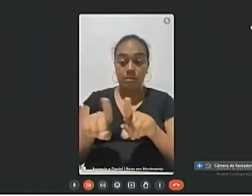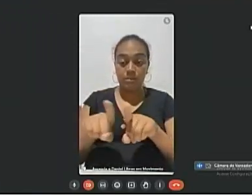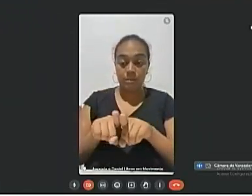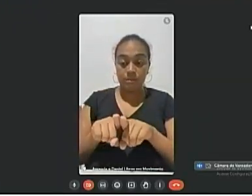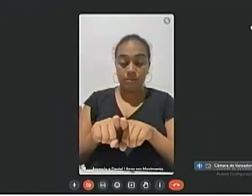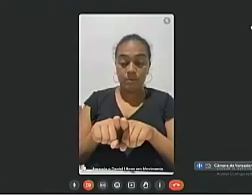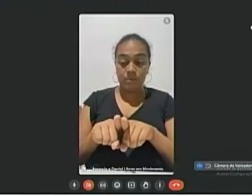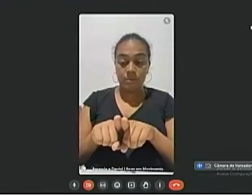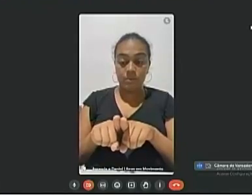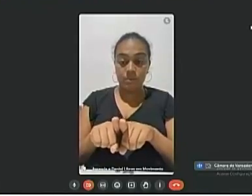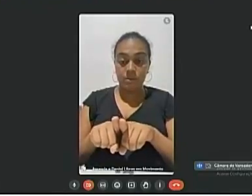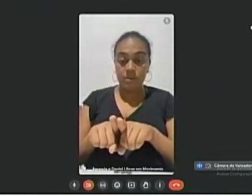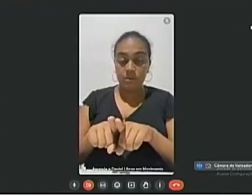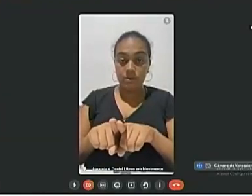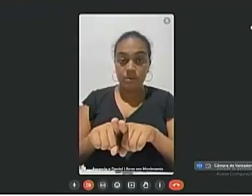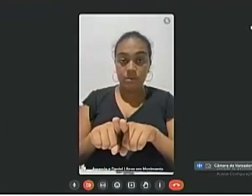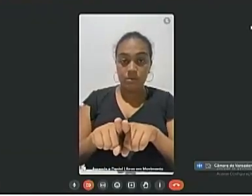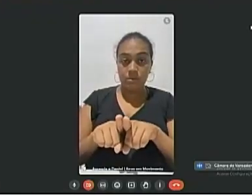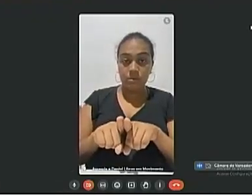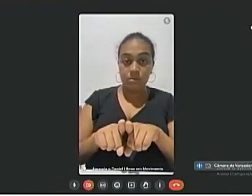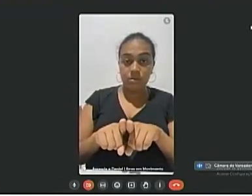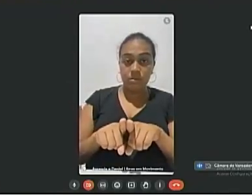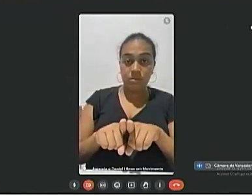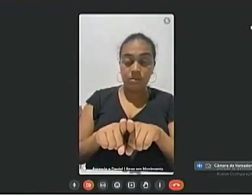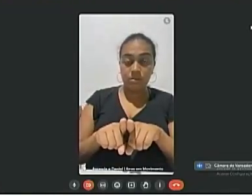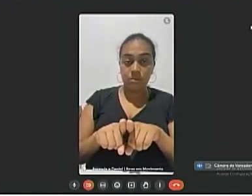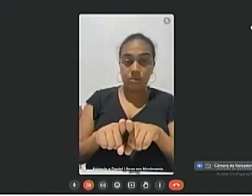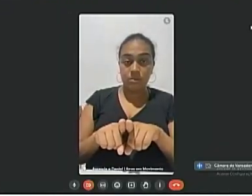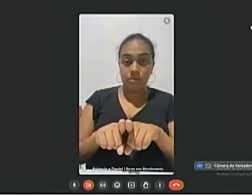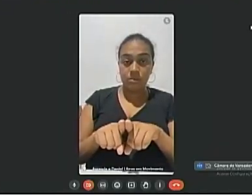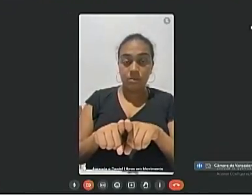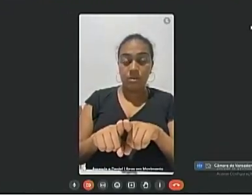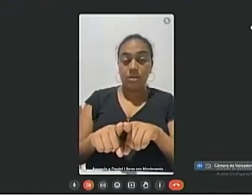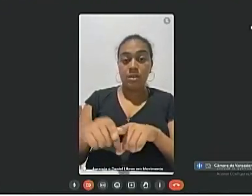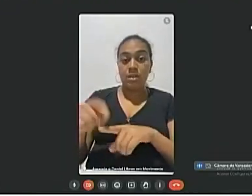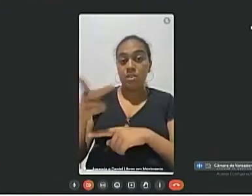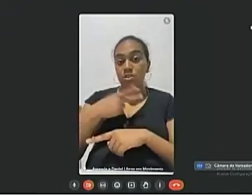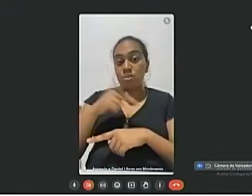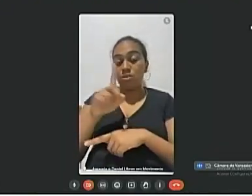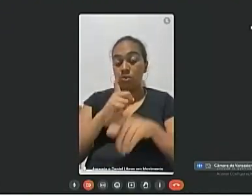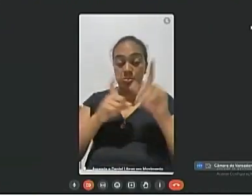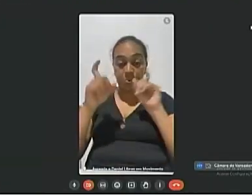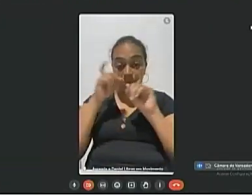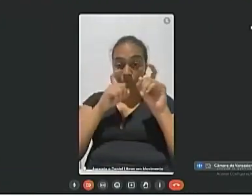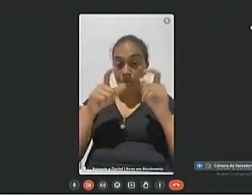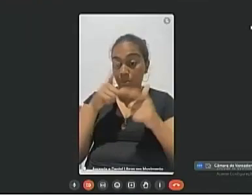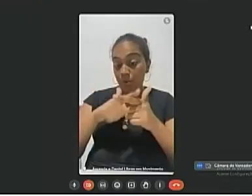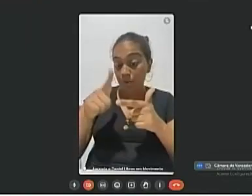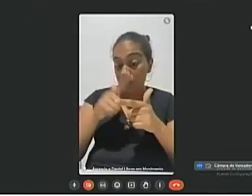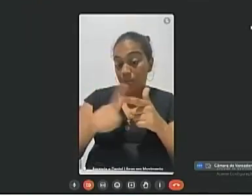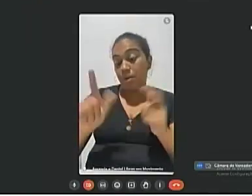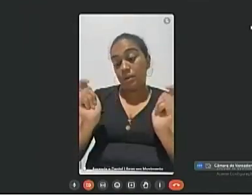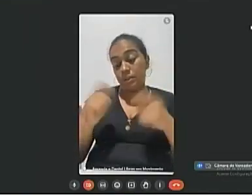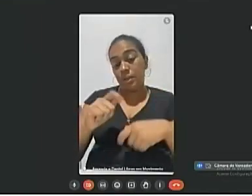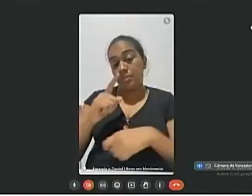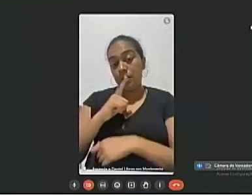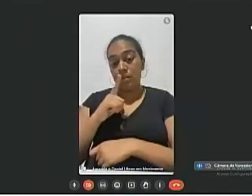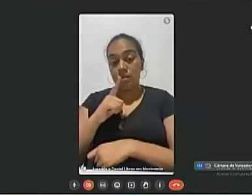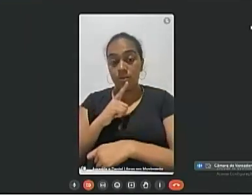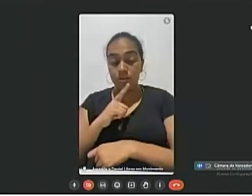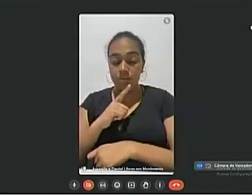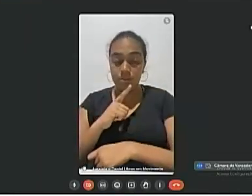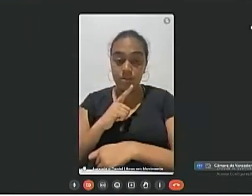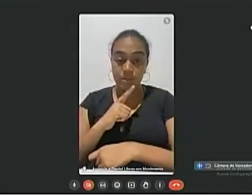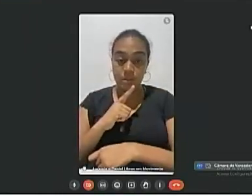Lá no estudo hidráulico do HG 203, nós não nos preocupamos com problemas que essas obras podem causar. A